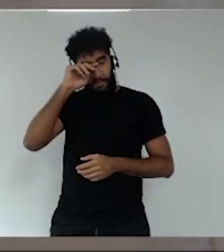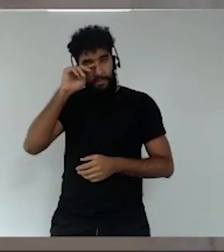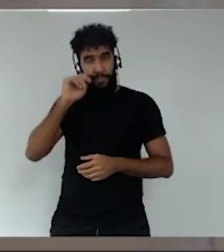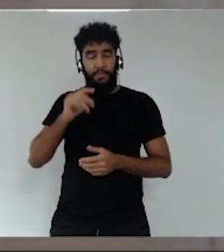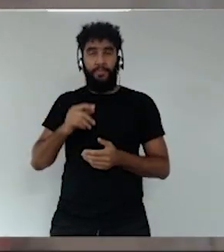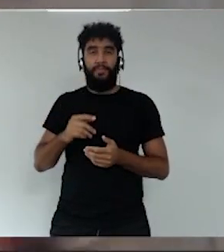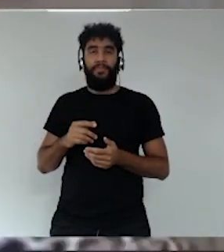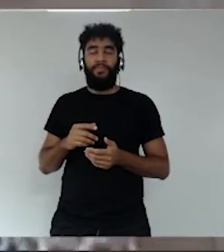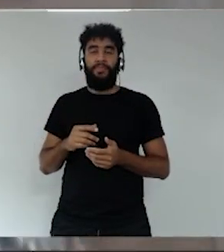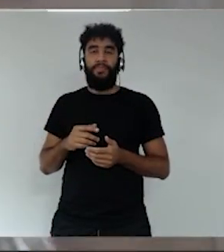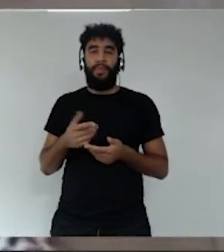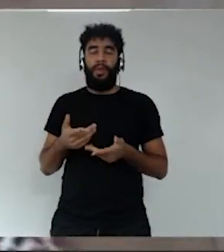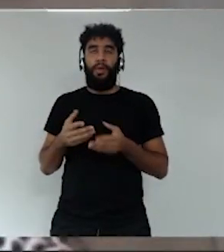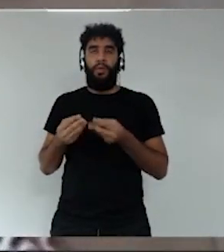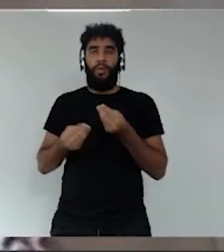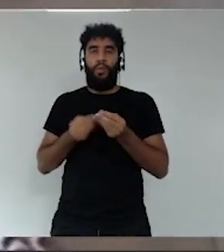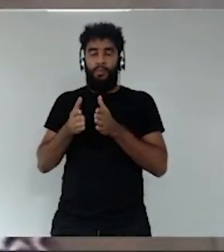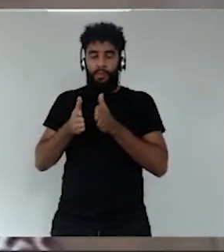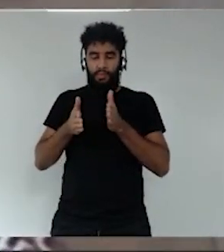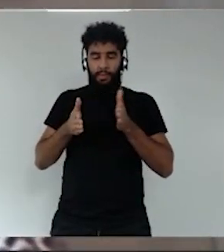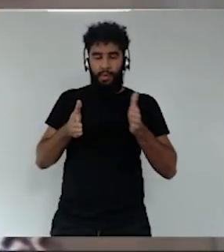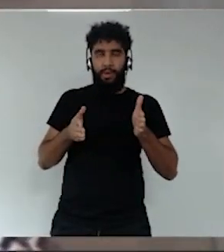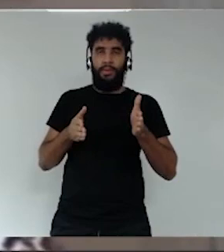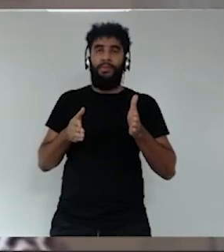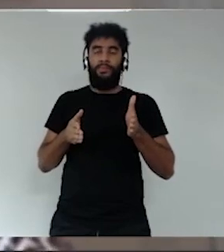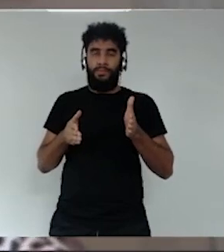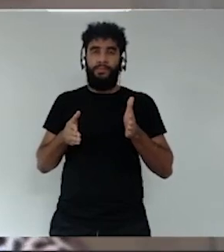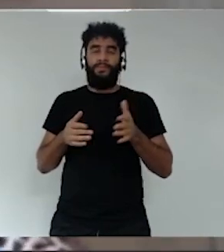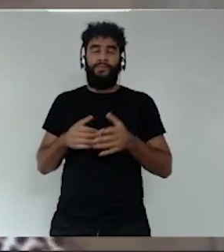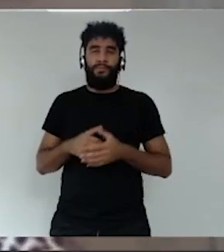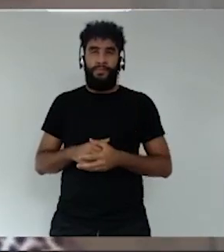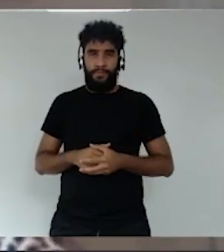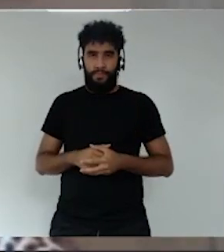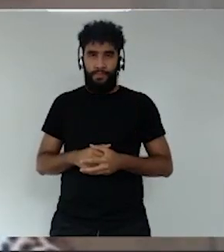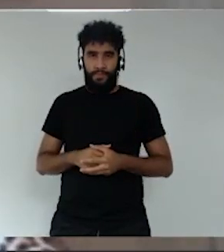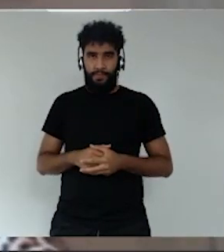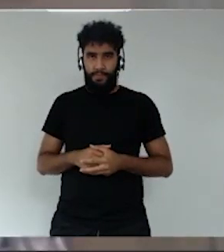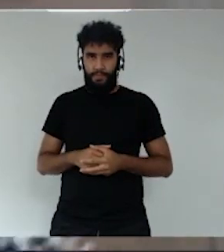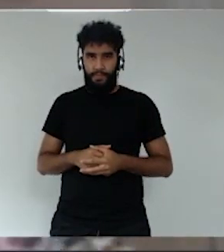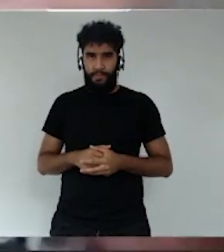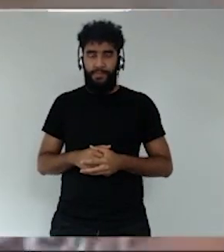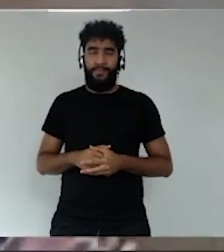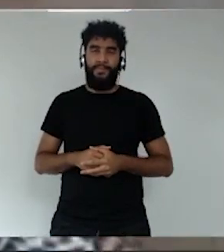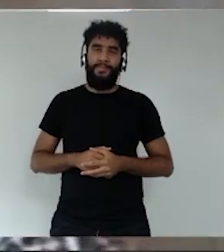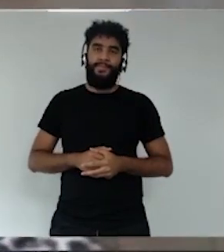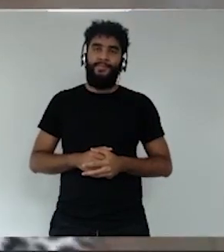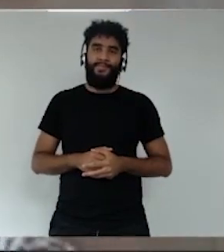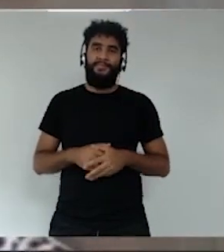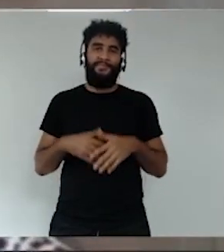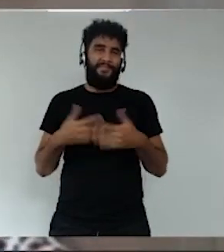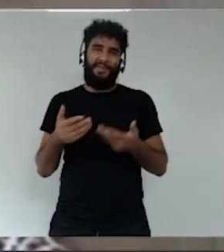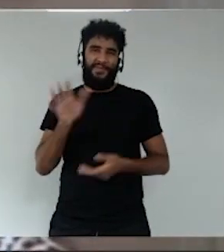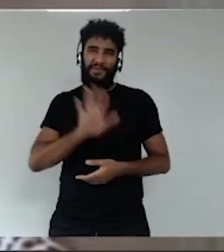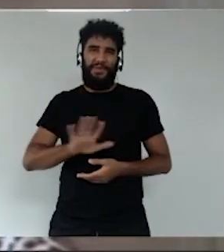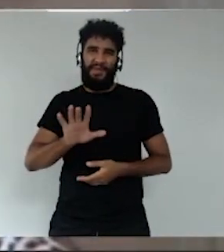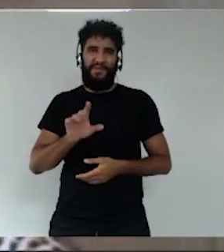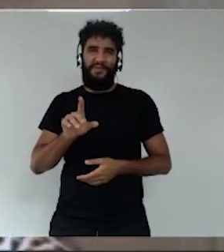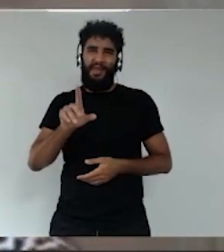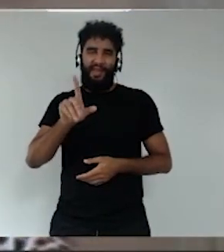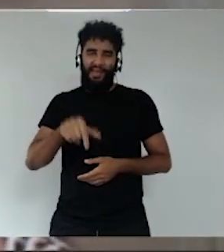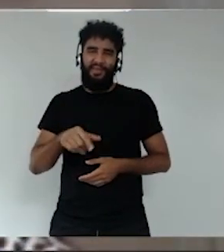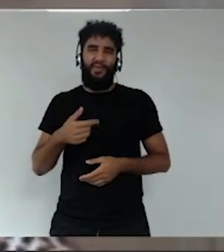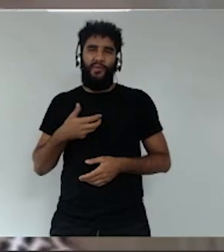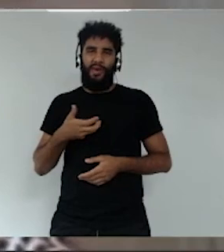da própria Resolução 125, né? Então, em linhas gerais, era isso que eu queria